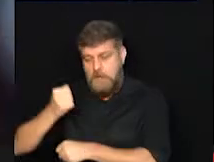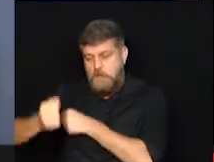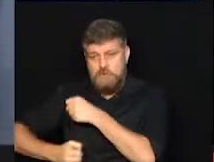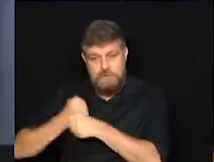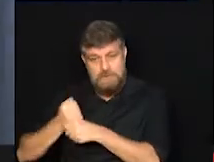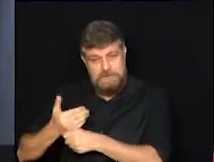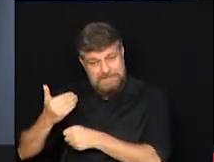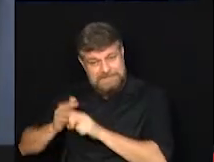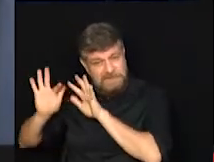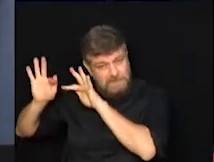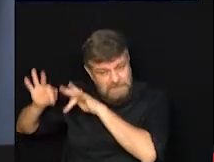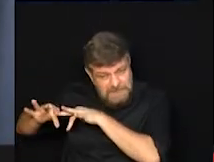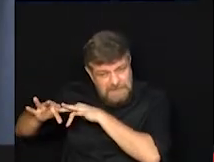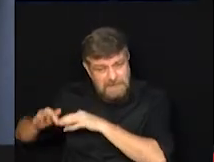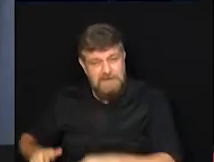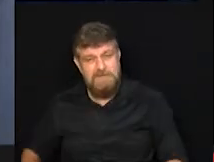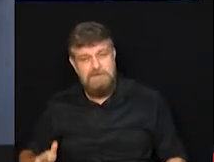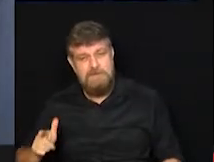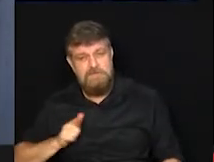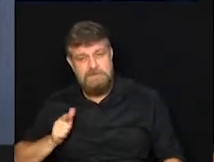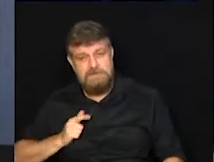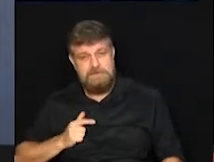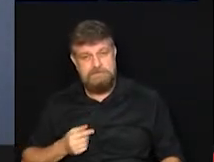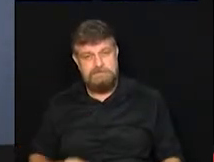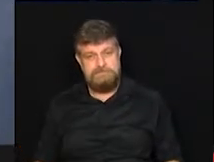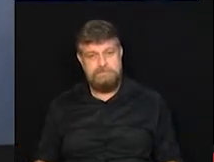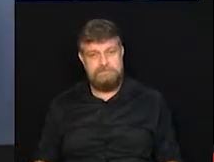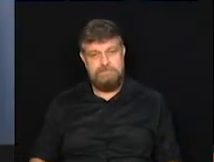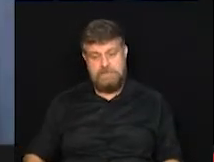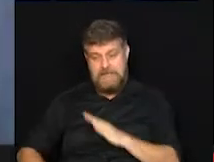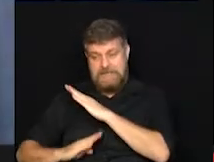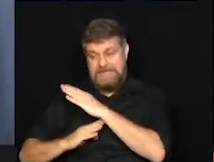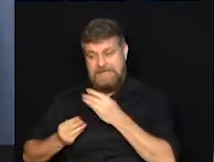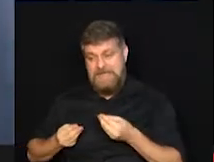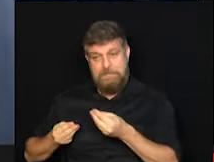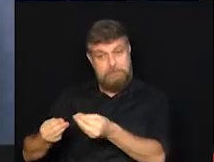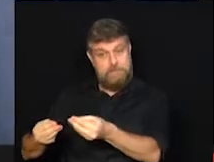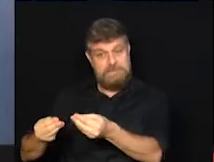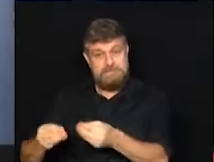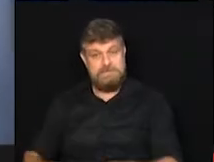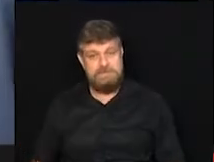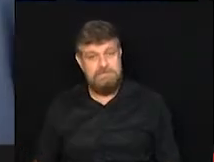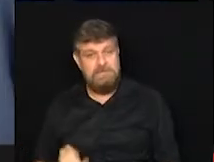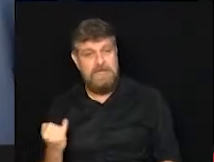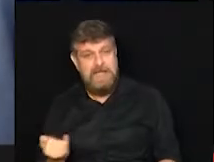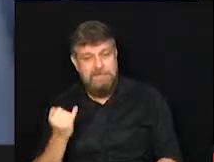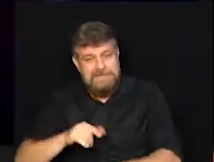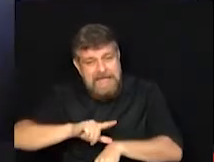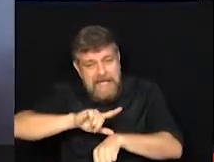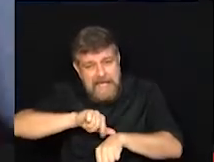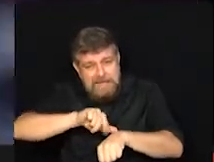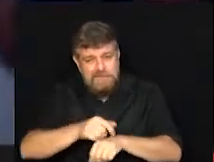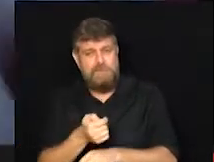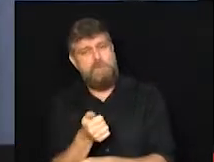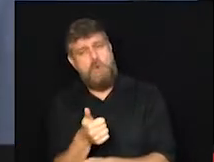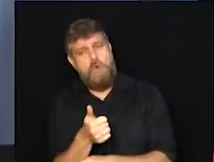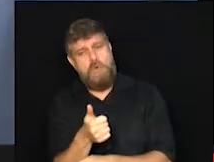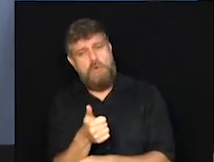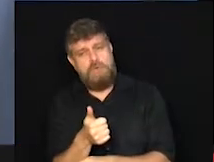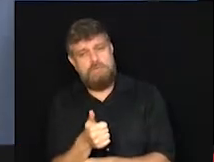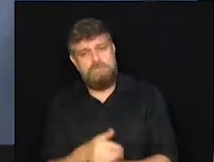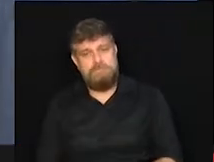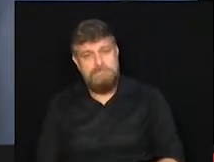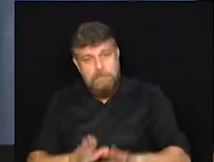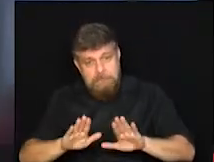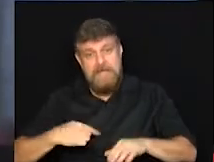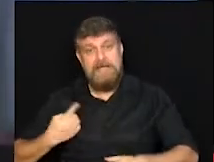passado, né, foi encaminhada a Câmara Municipal, mas é importante, atrasou um pouco, vamos dizer assim, mas